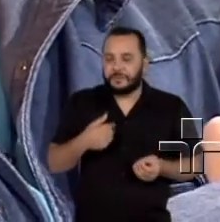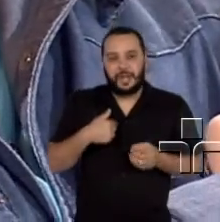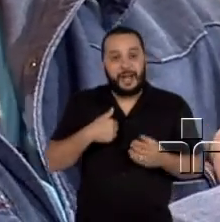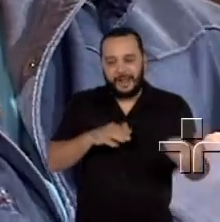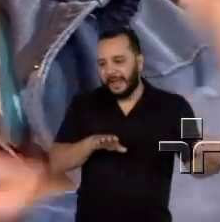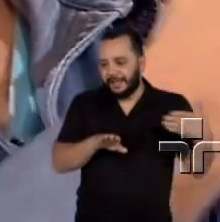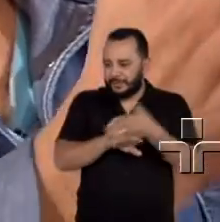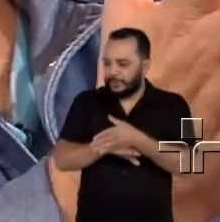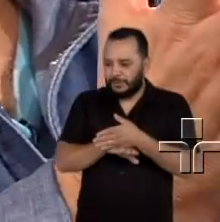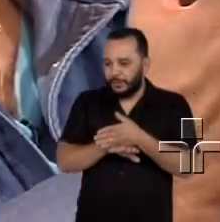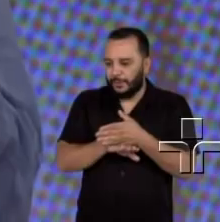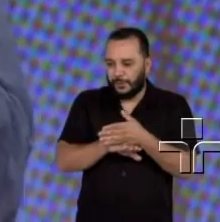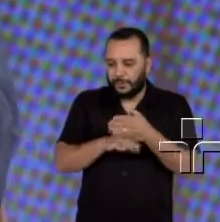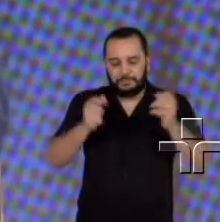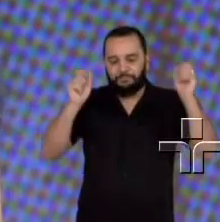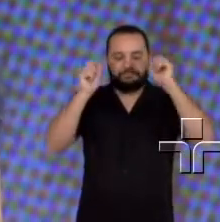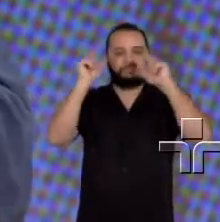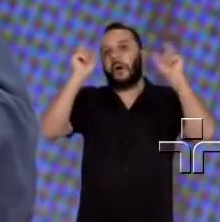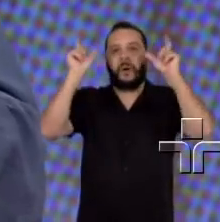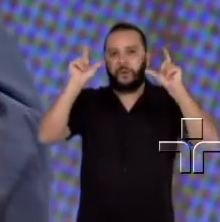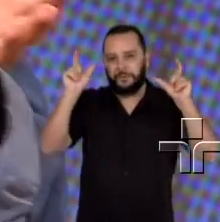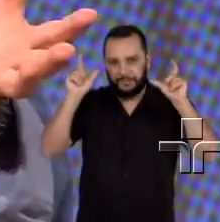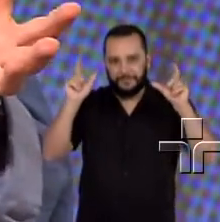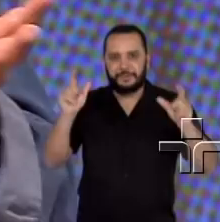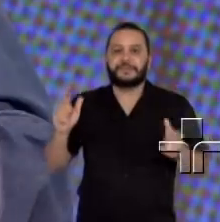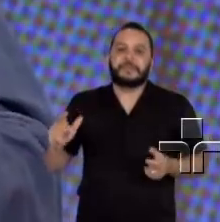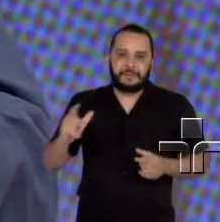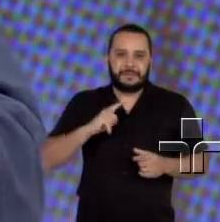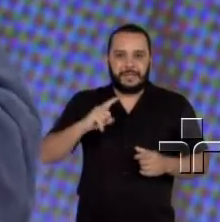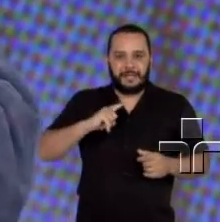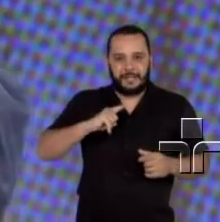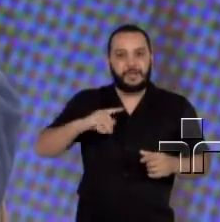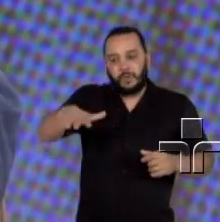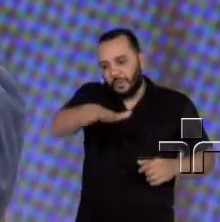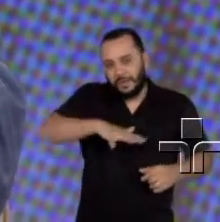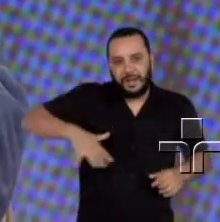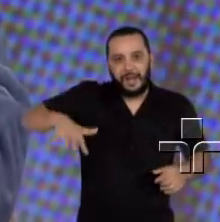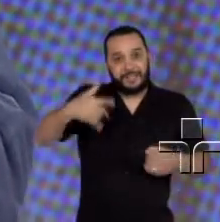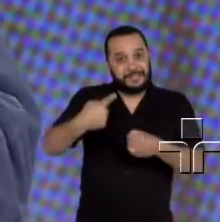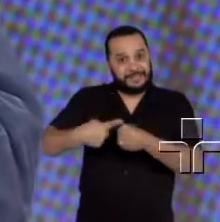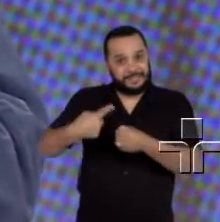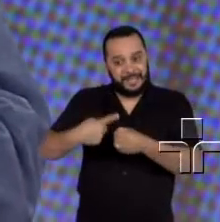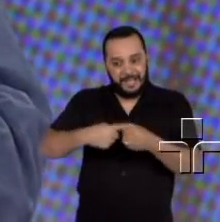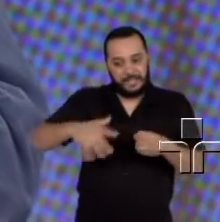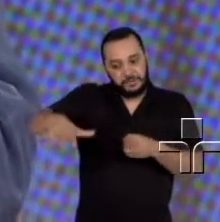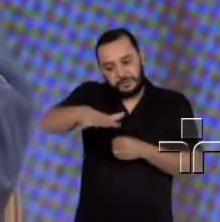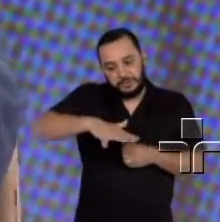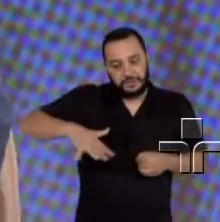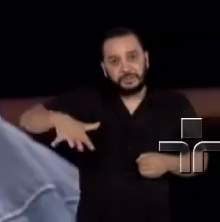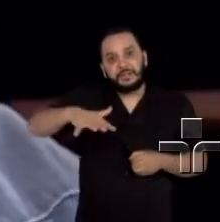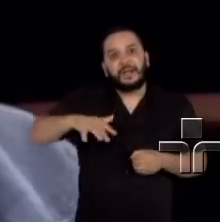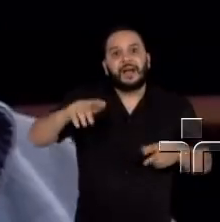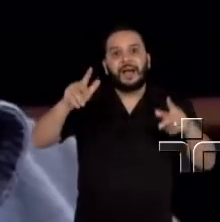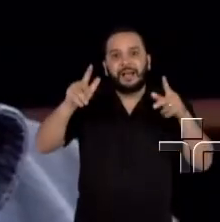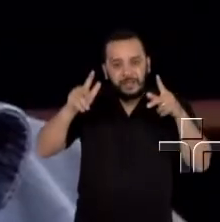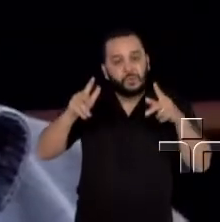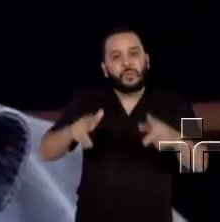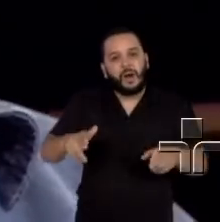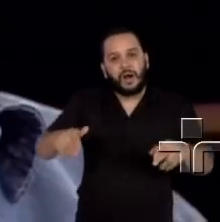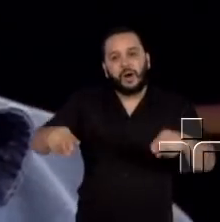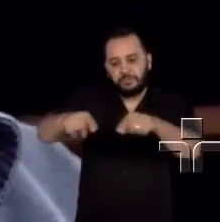falei. O Carmo é o terreiro, a minha cidade, essa região aí, é o grande